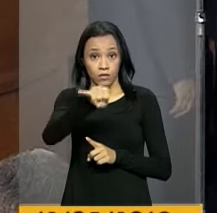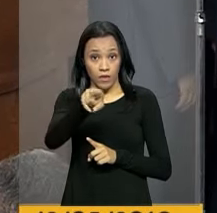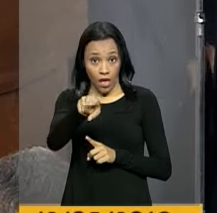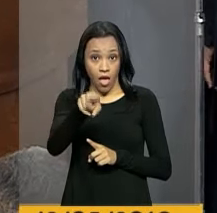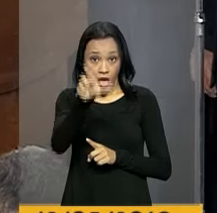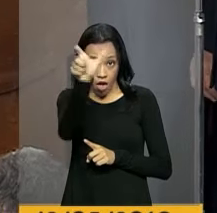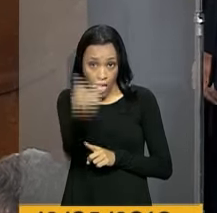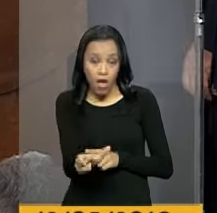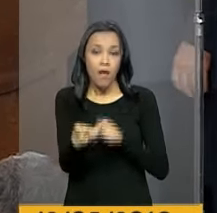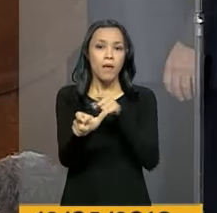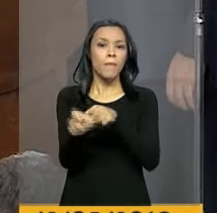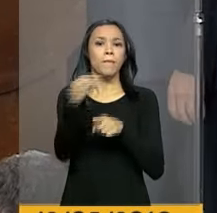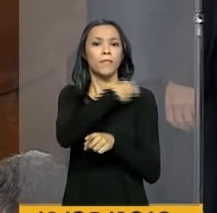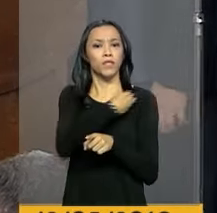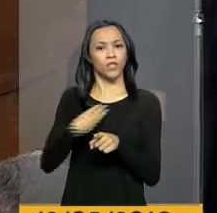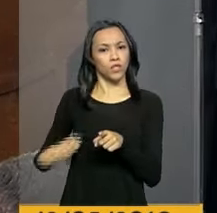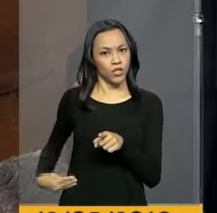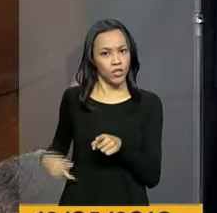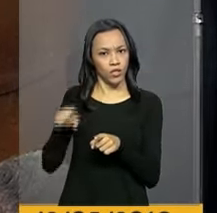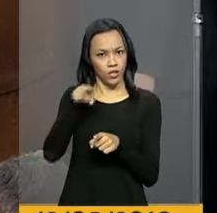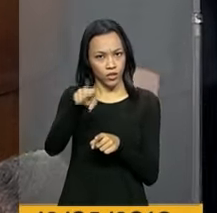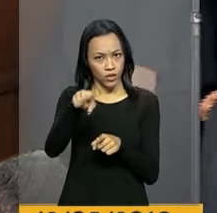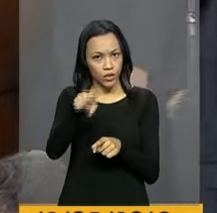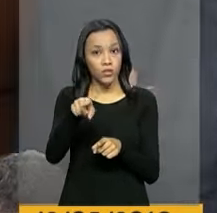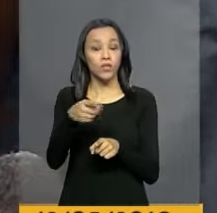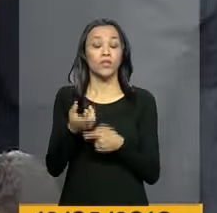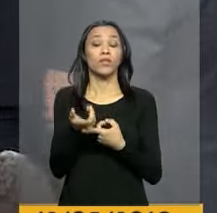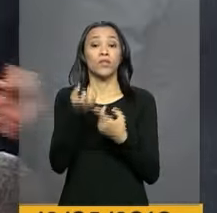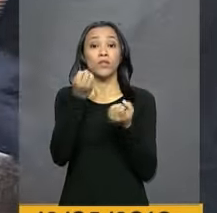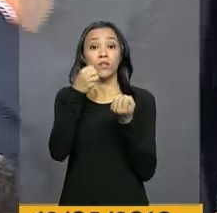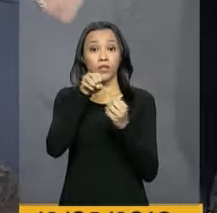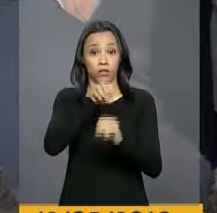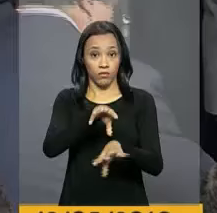ministro de Estado da Educação e Cultura.